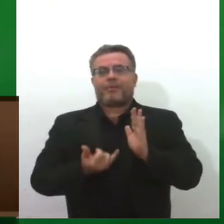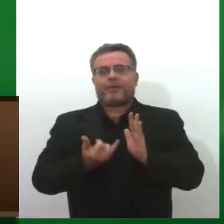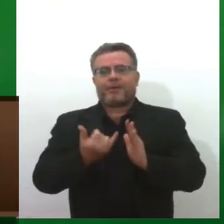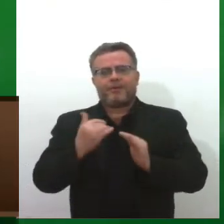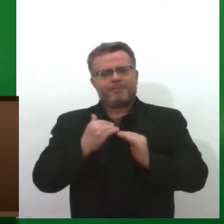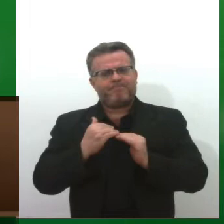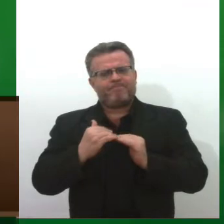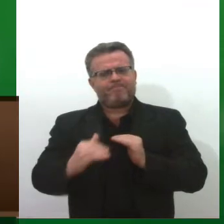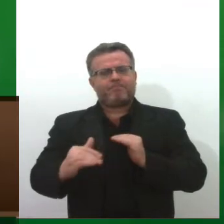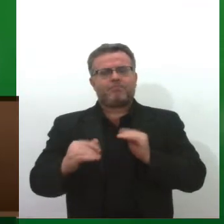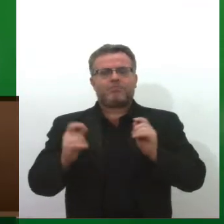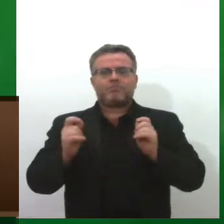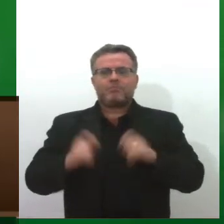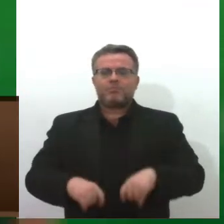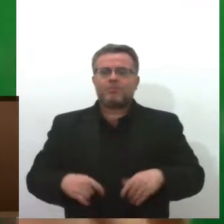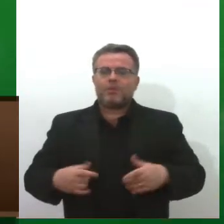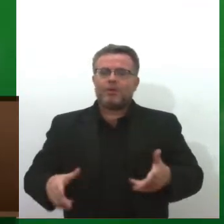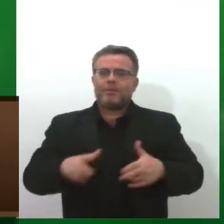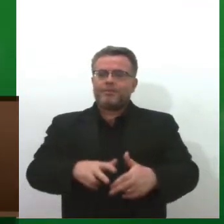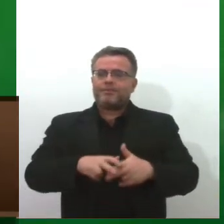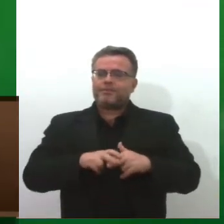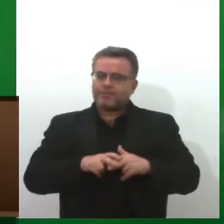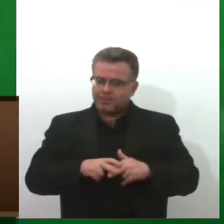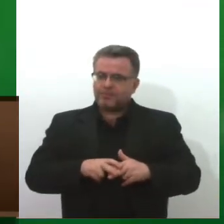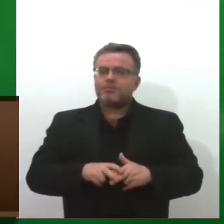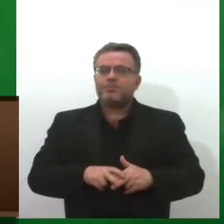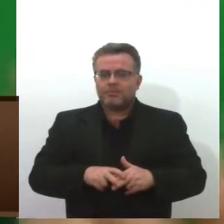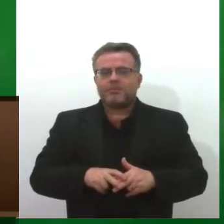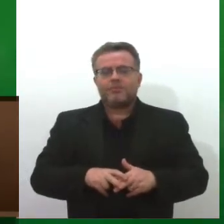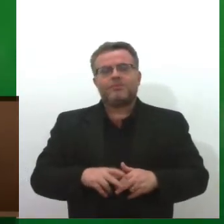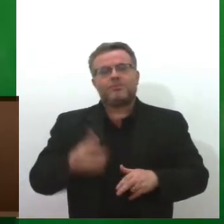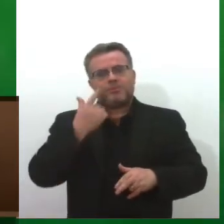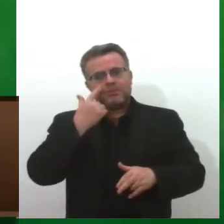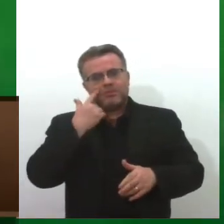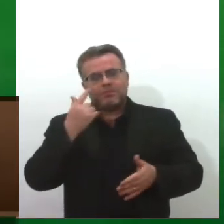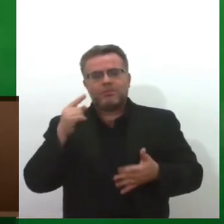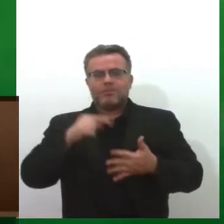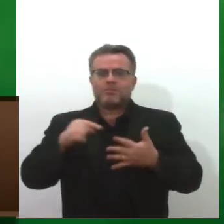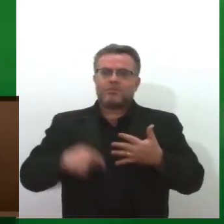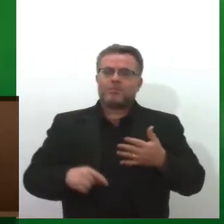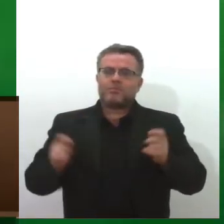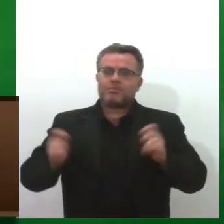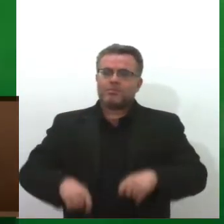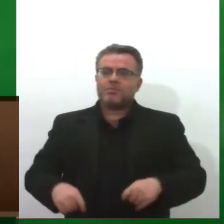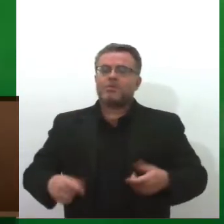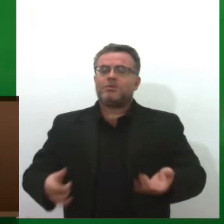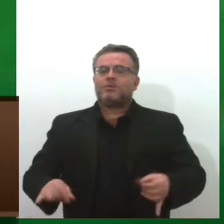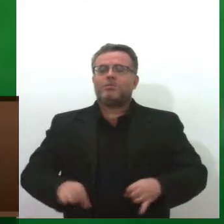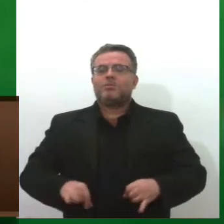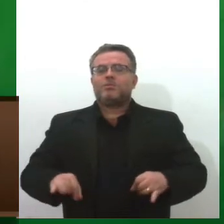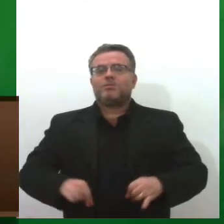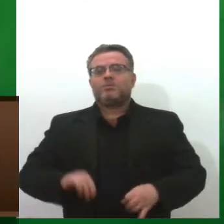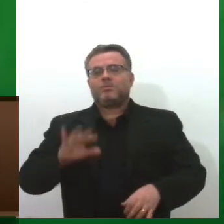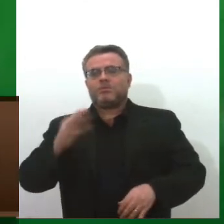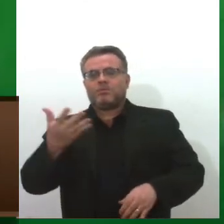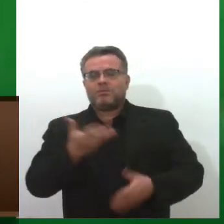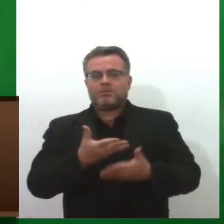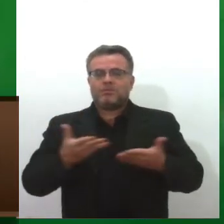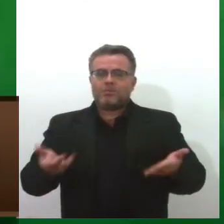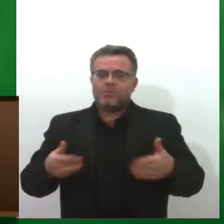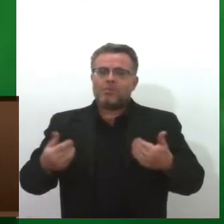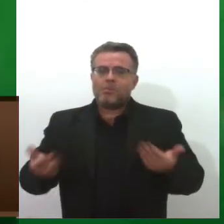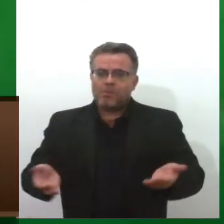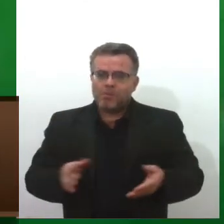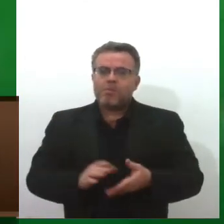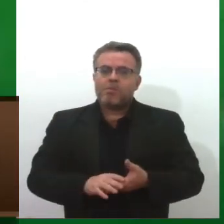indicadores que poderiam ter essa compensação ou sofrer a consequência, como é a questão da taxa Selic para